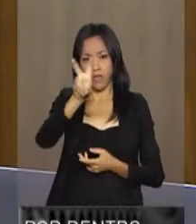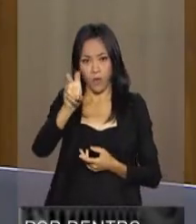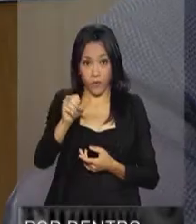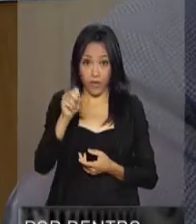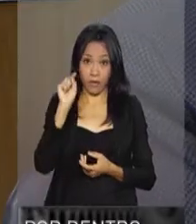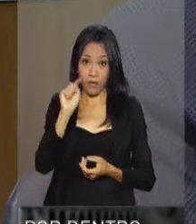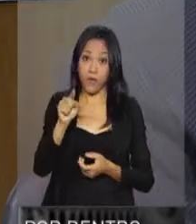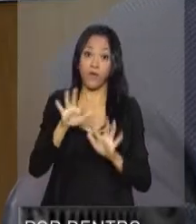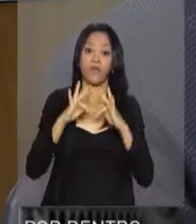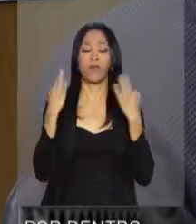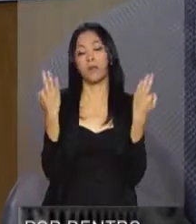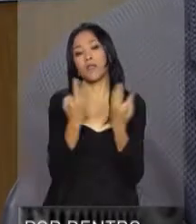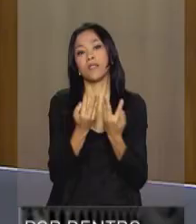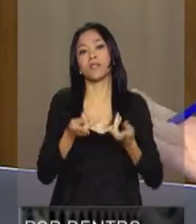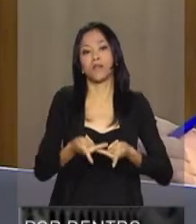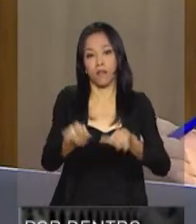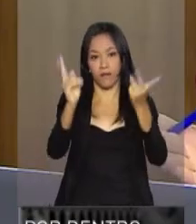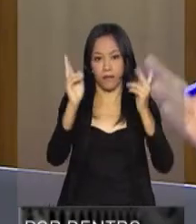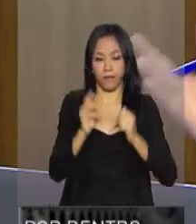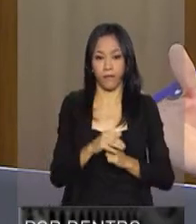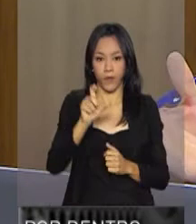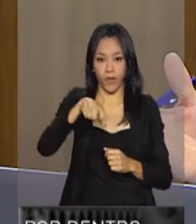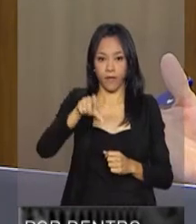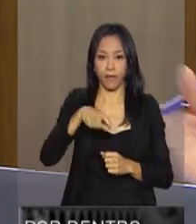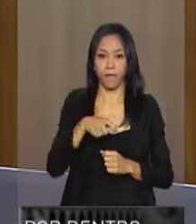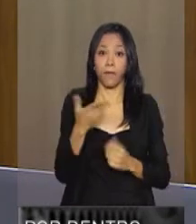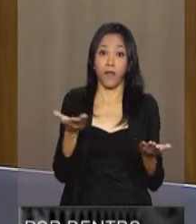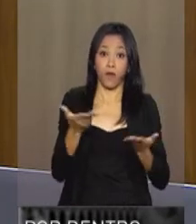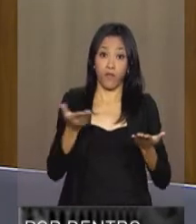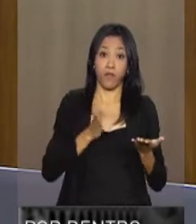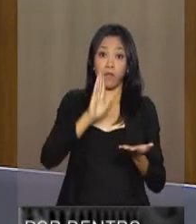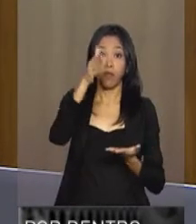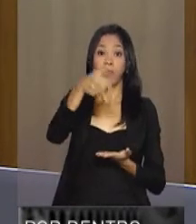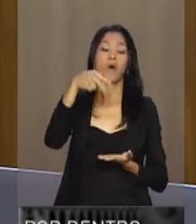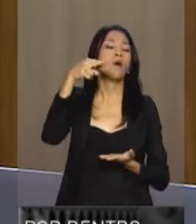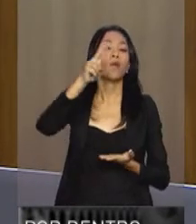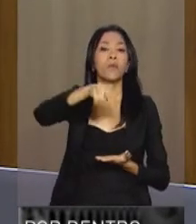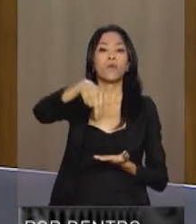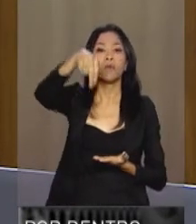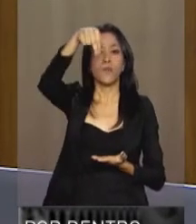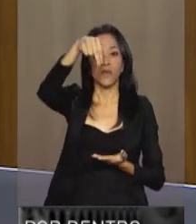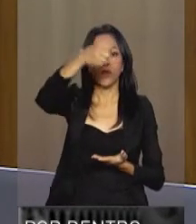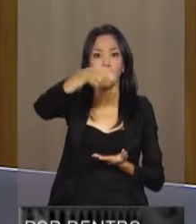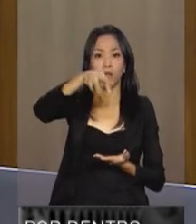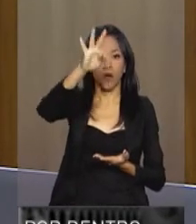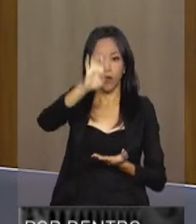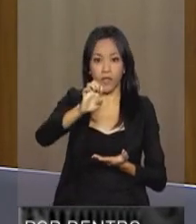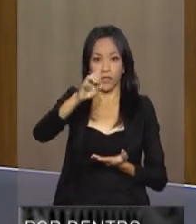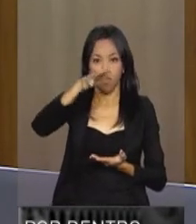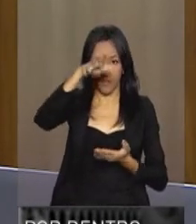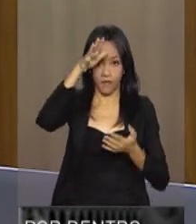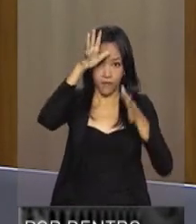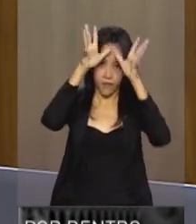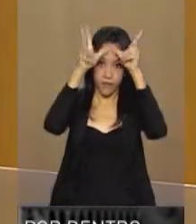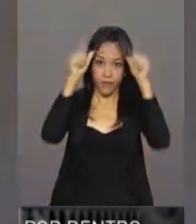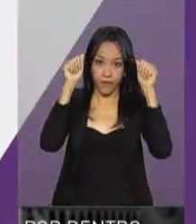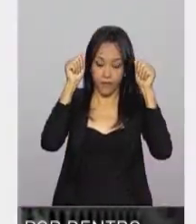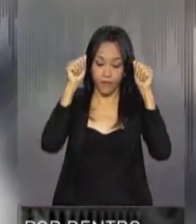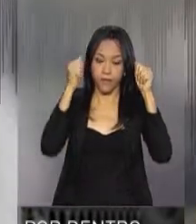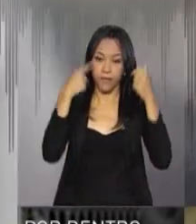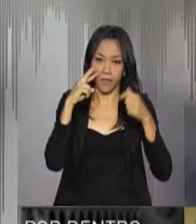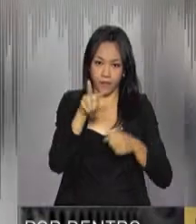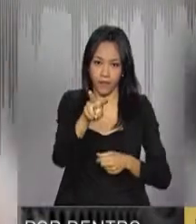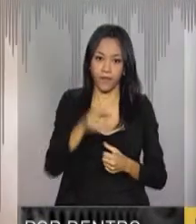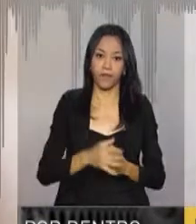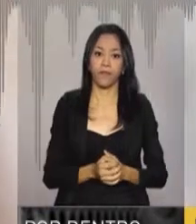cartão reforma em 2018 bom a gente segue agora para o norte do país temos uma pergunta de xapuri lá no acre vamos então ouvir o